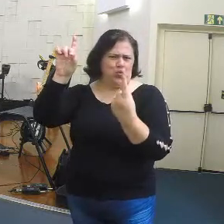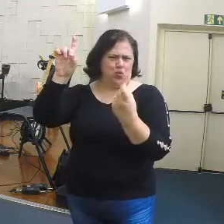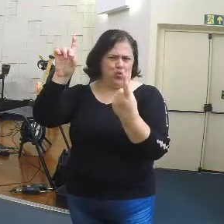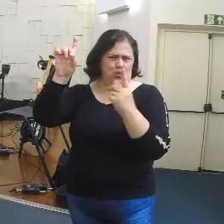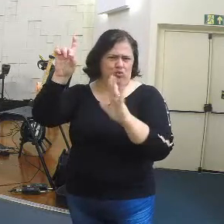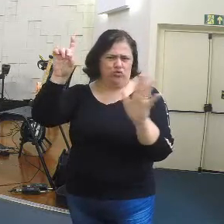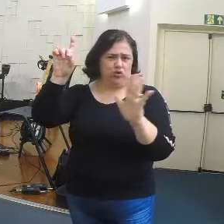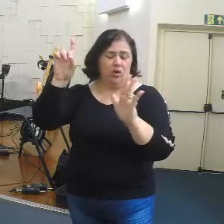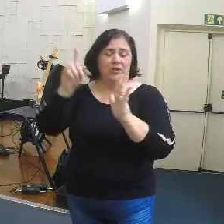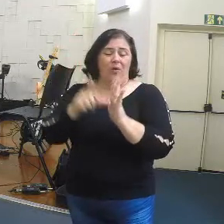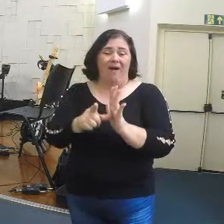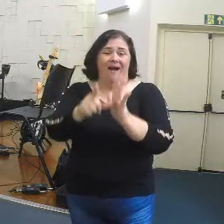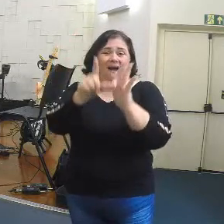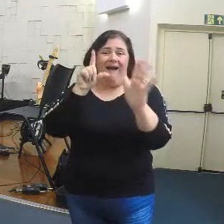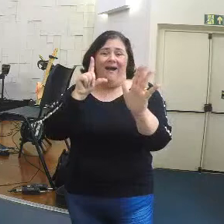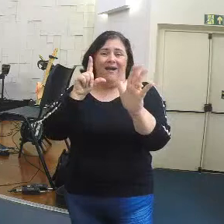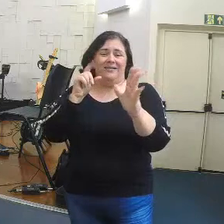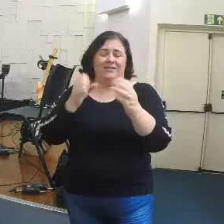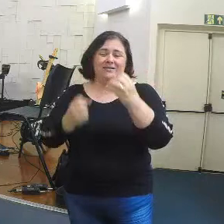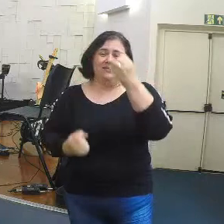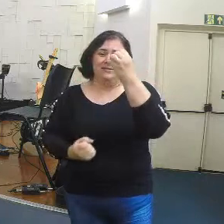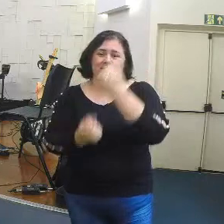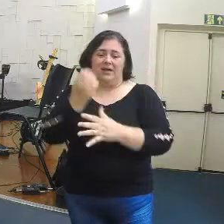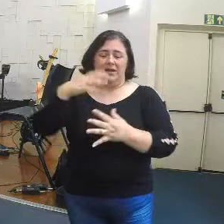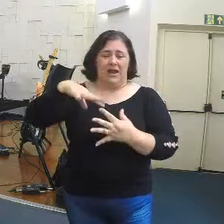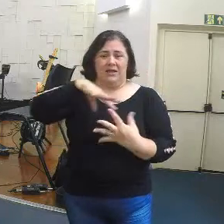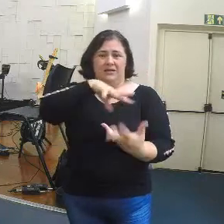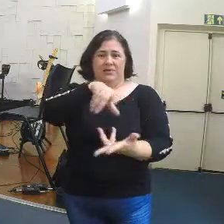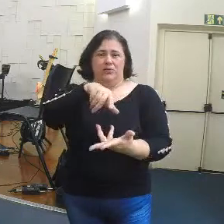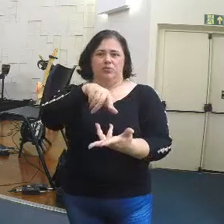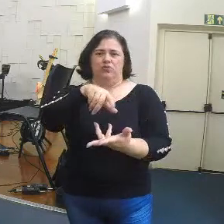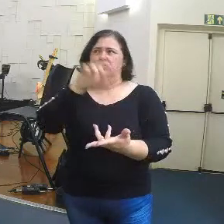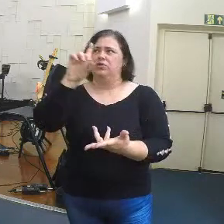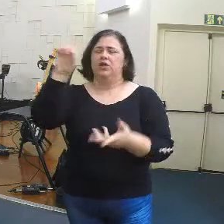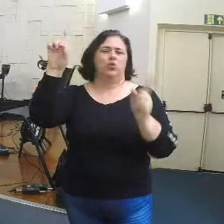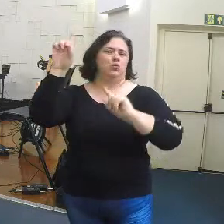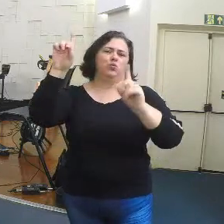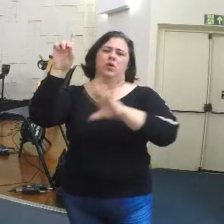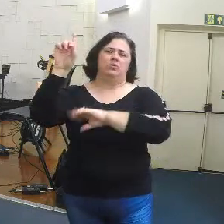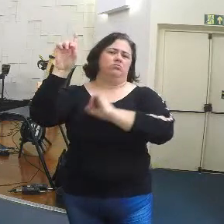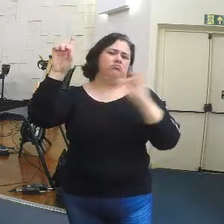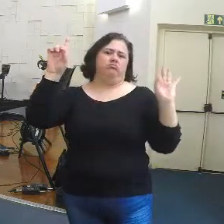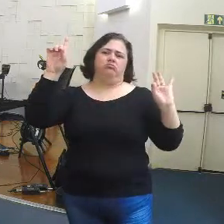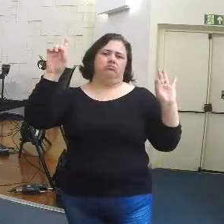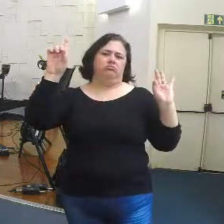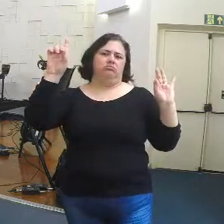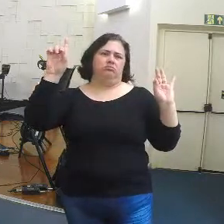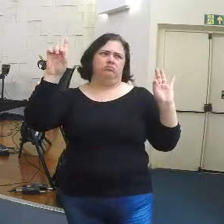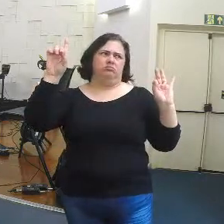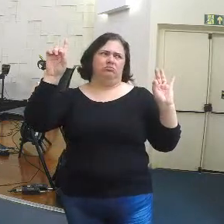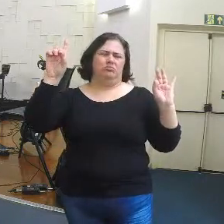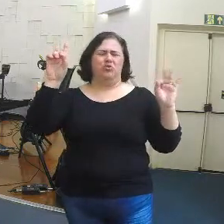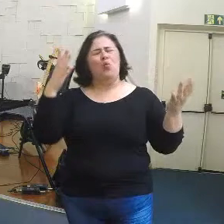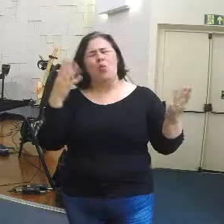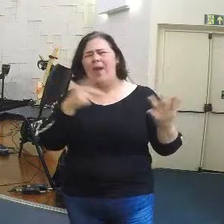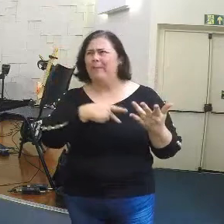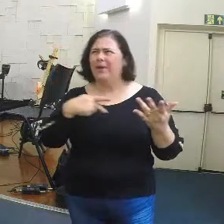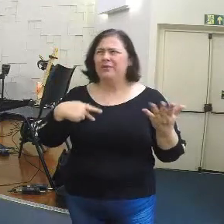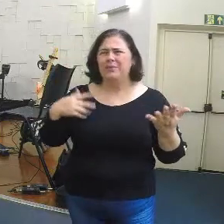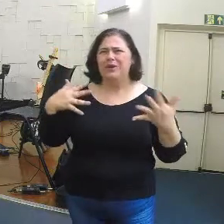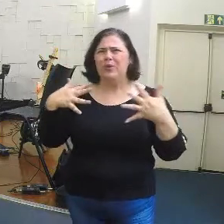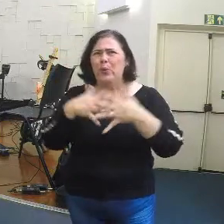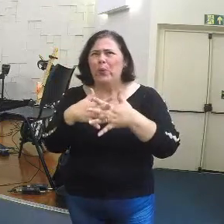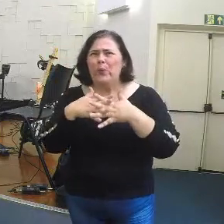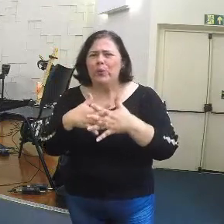ter sido feito, Ele não era amor. Então nós temos um problema aqui. A Bíblia está dizendo que Deus é amor. Mas se nós cremos apenas